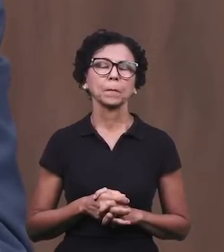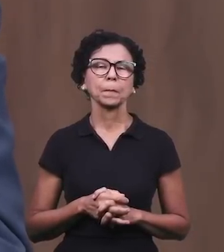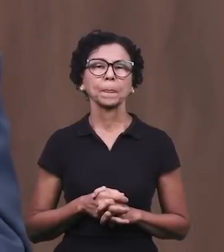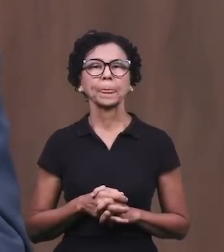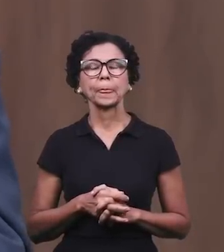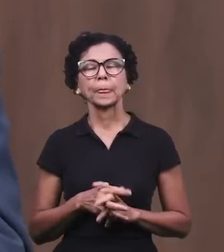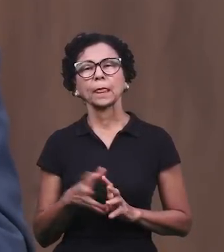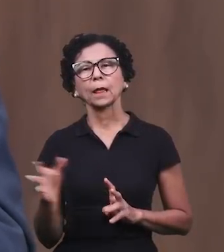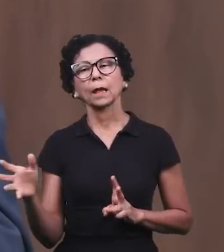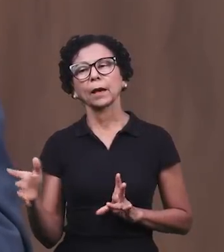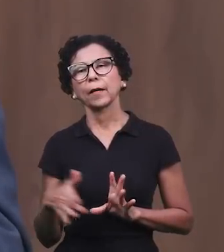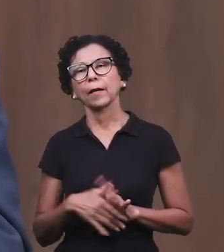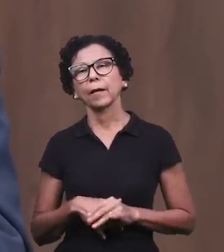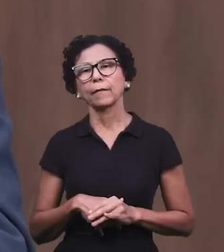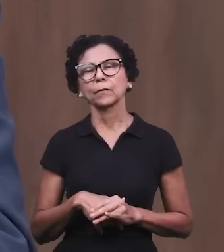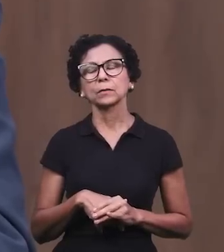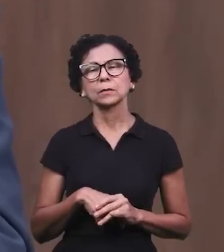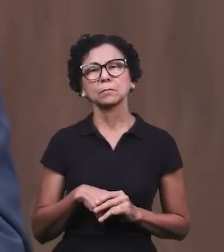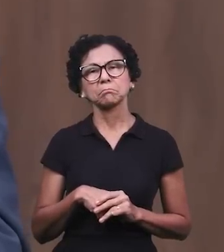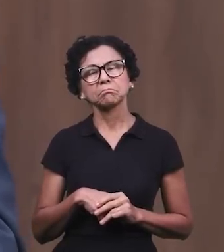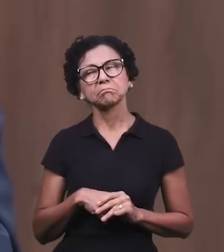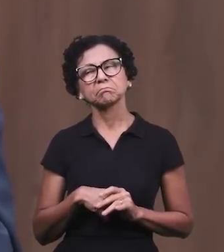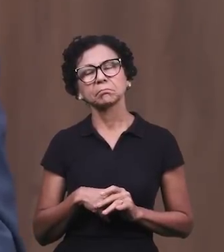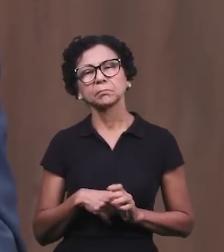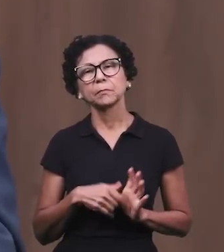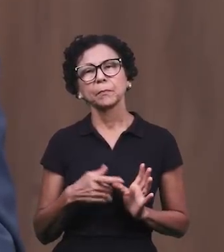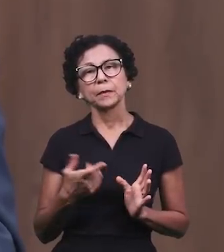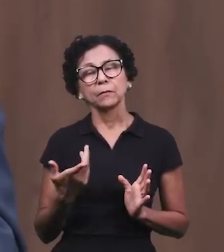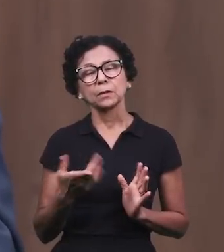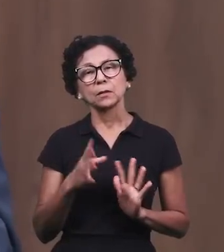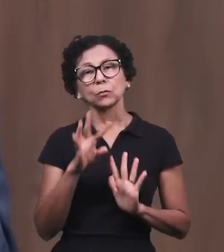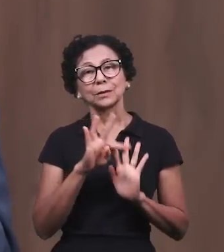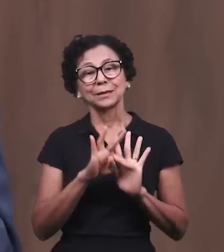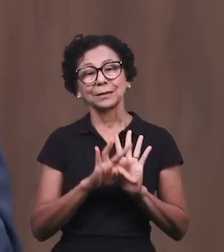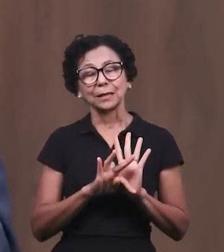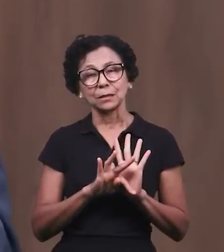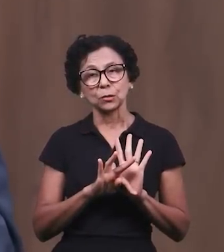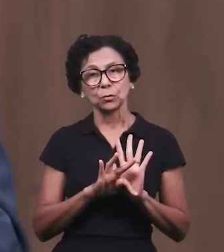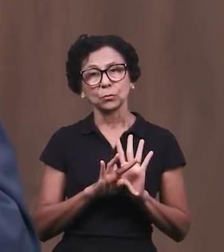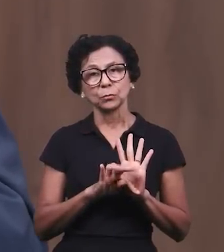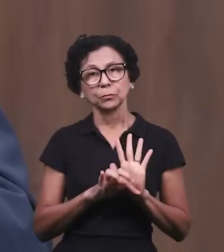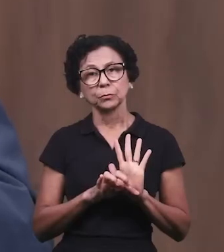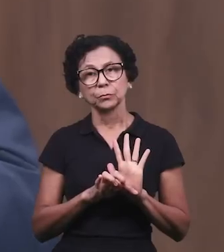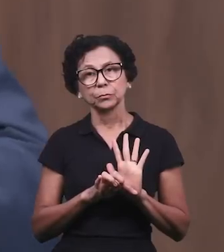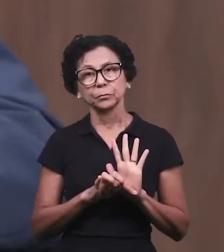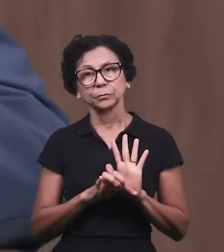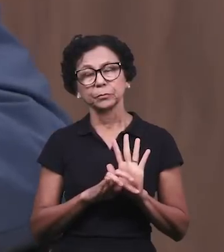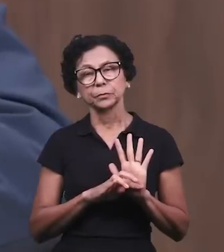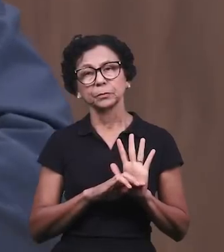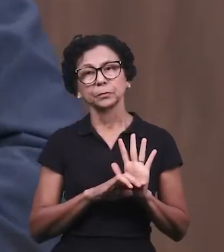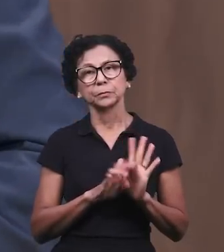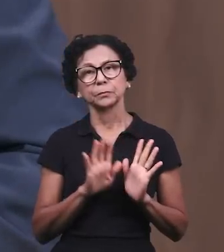é só você citar que é isso, aquilo, mas é você citar o texto bíblico e você desenvolver. Por